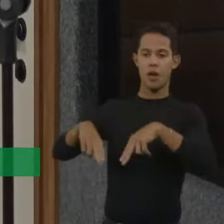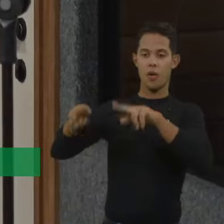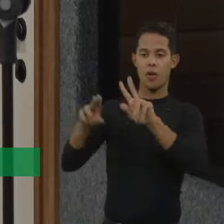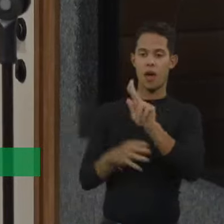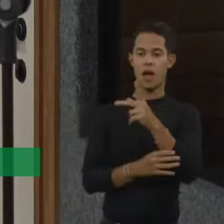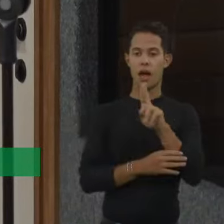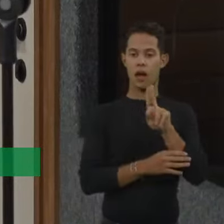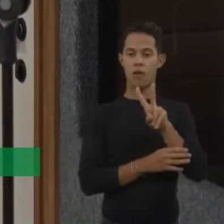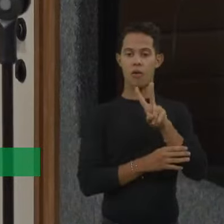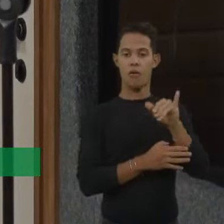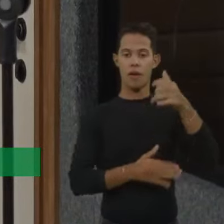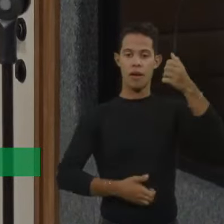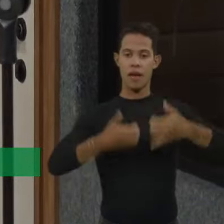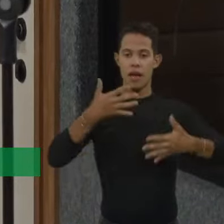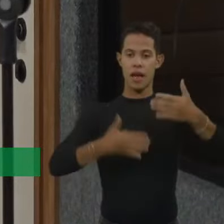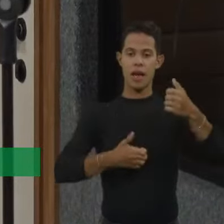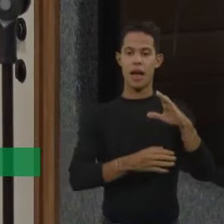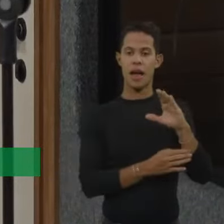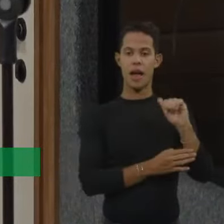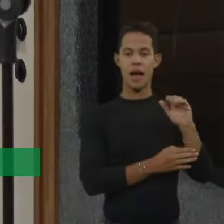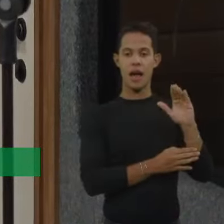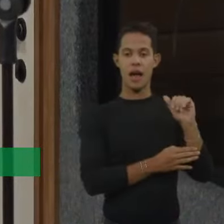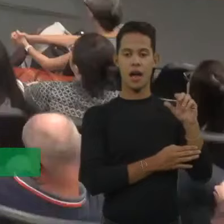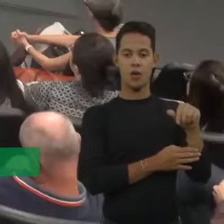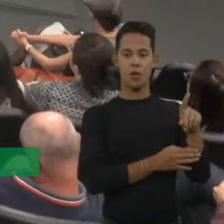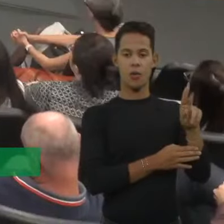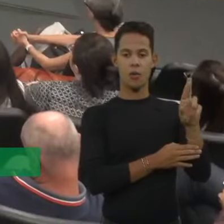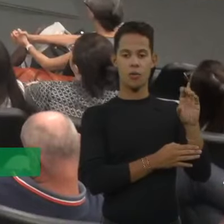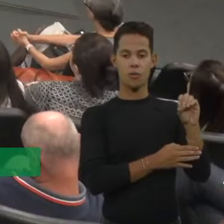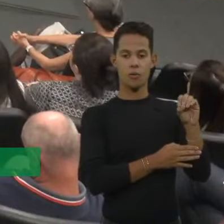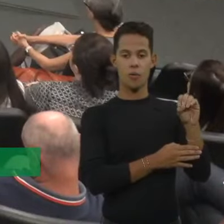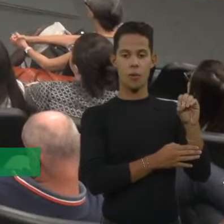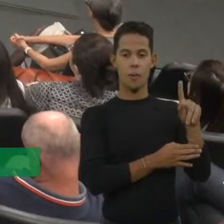tema acondroplasia, onde estamos.